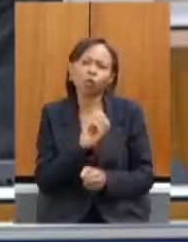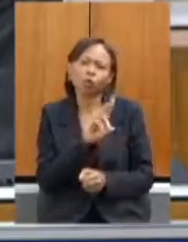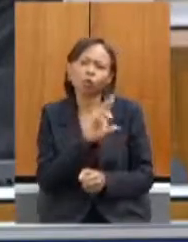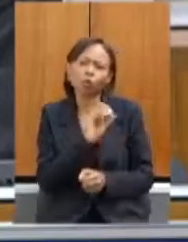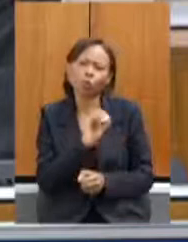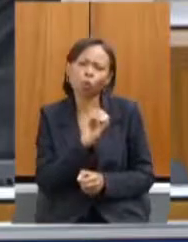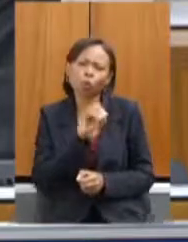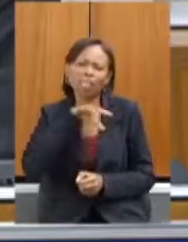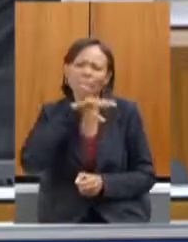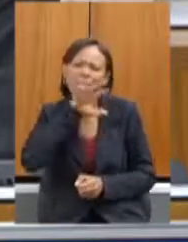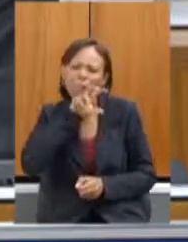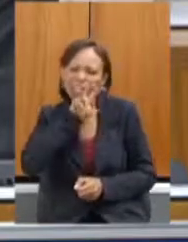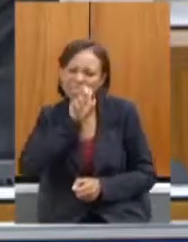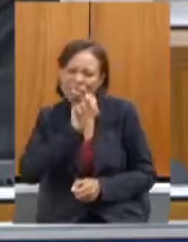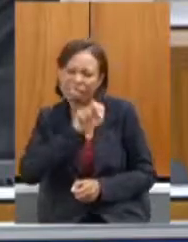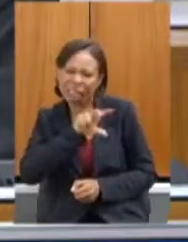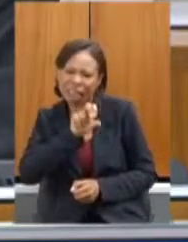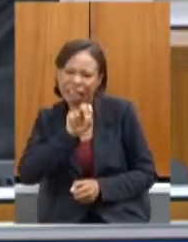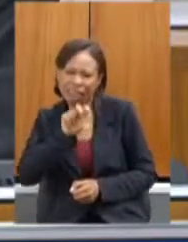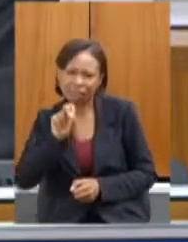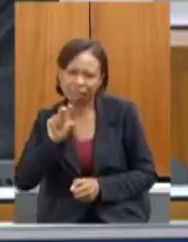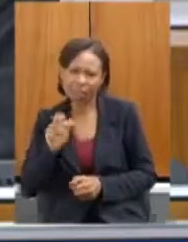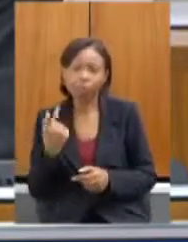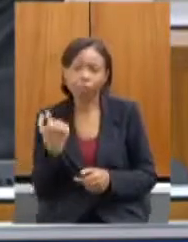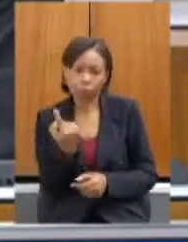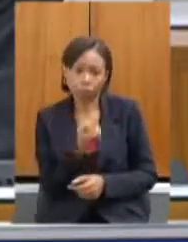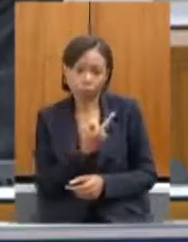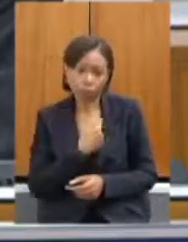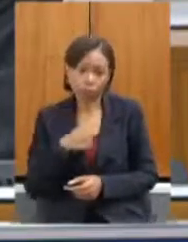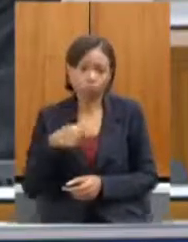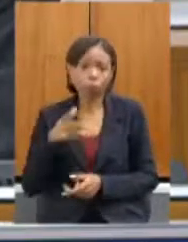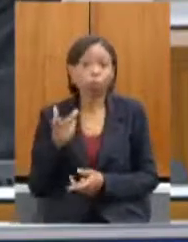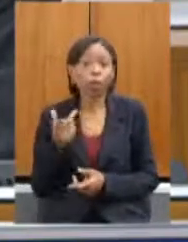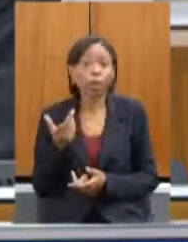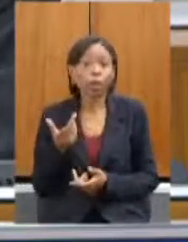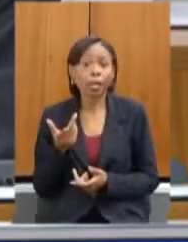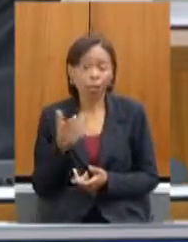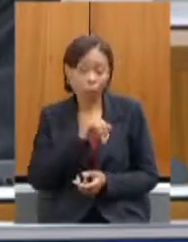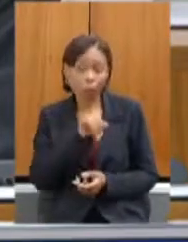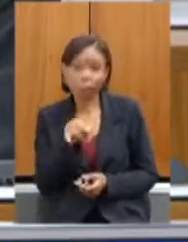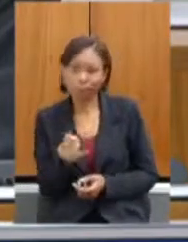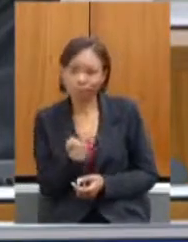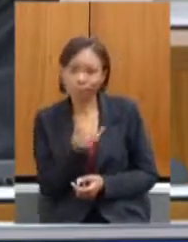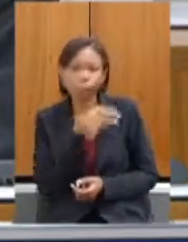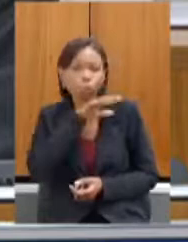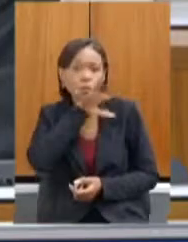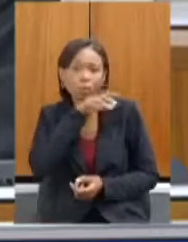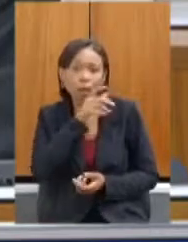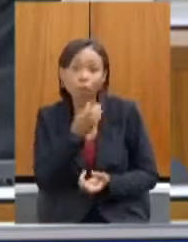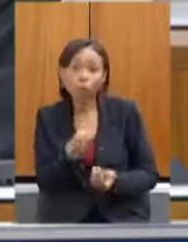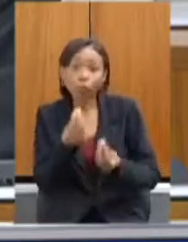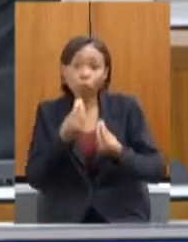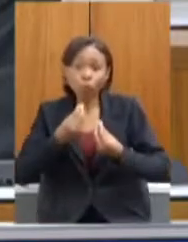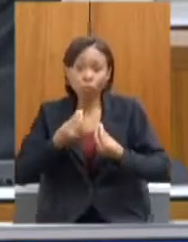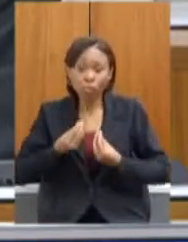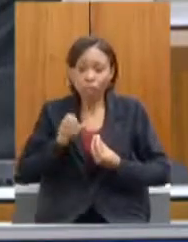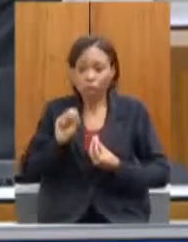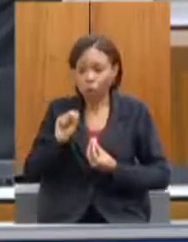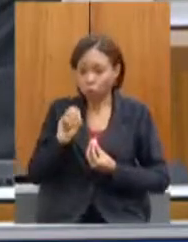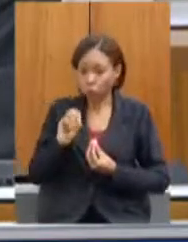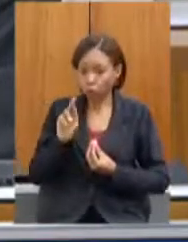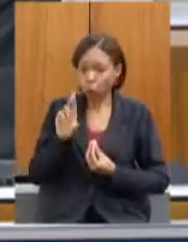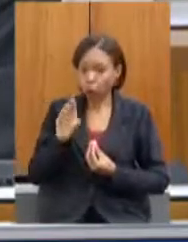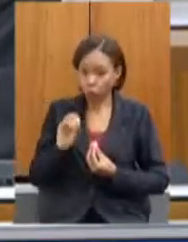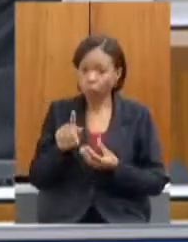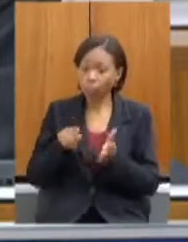e que nós usamos os animais para nos fornecer os furos né é essa pesquisa ela